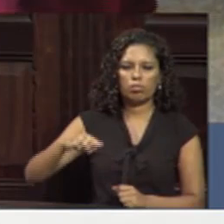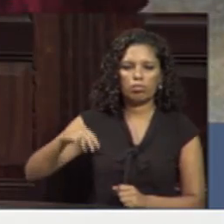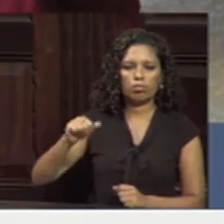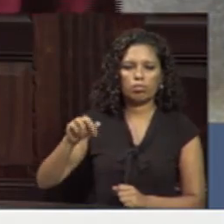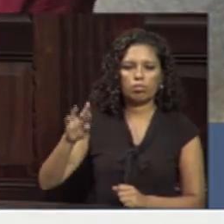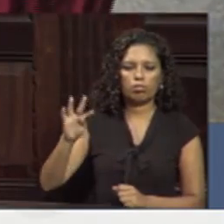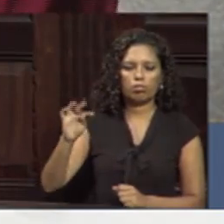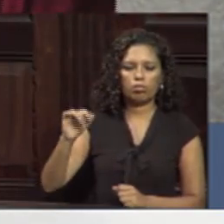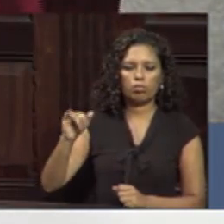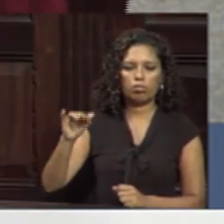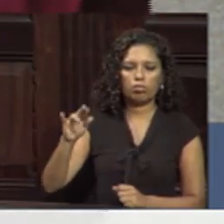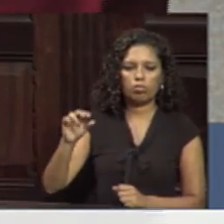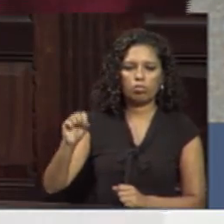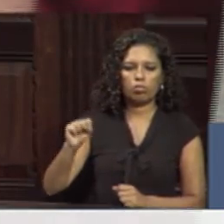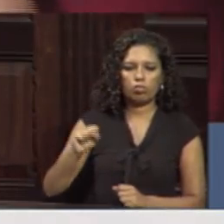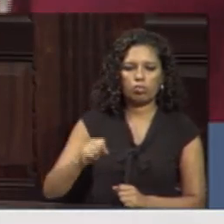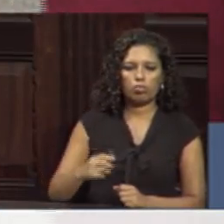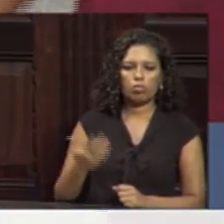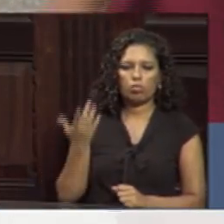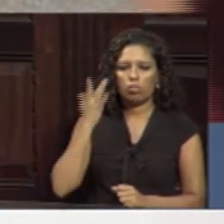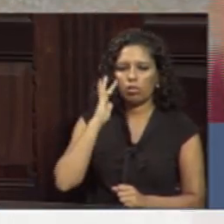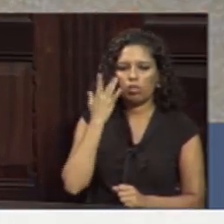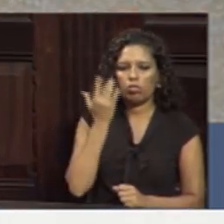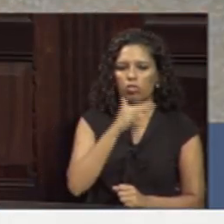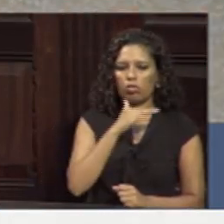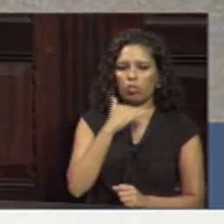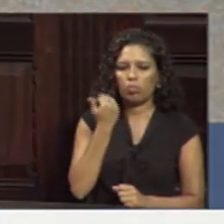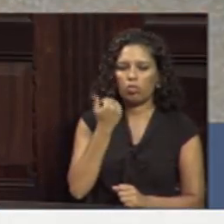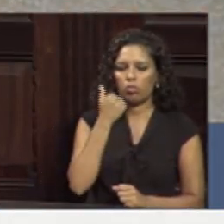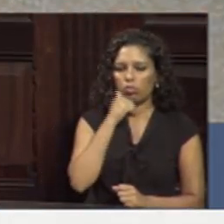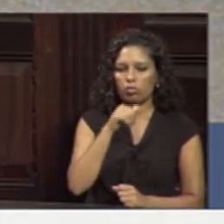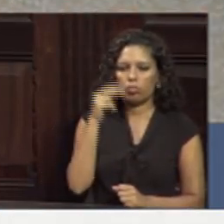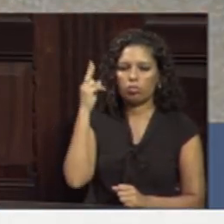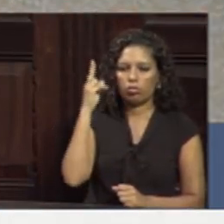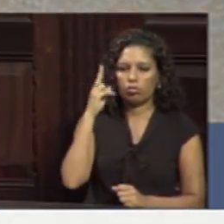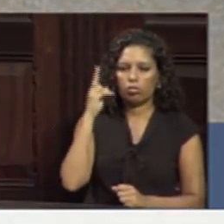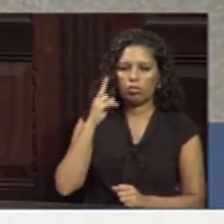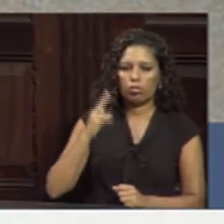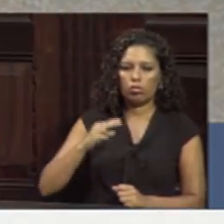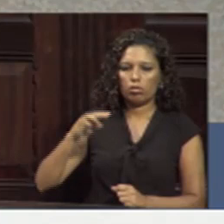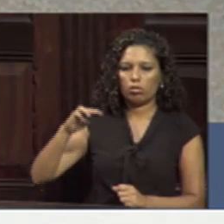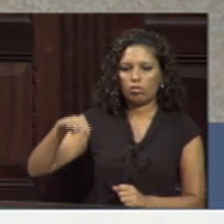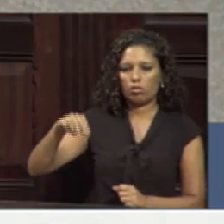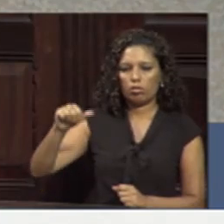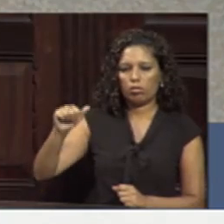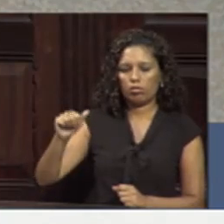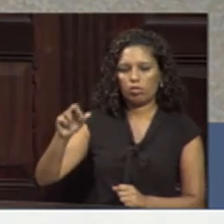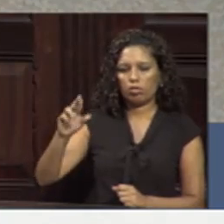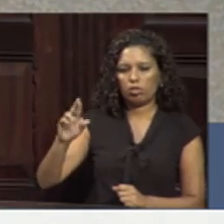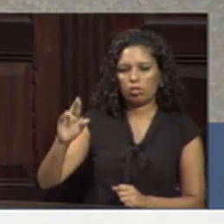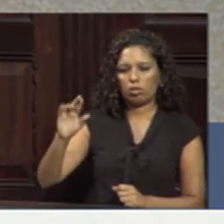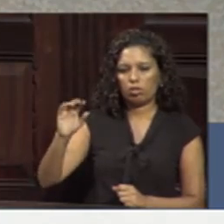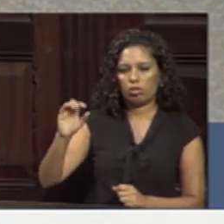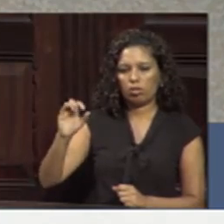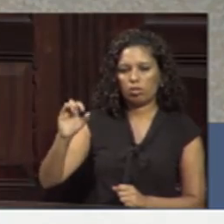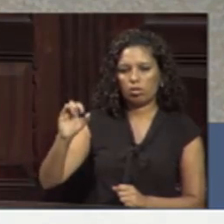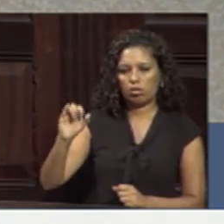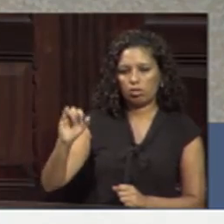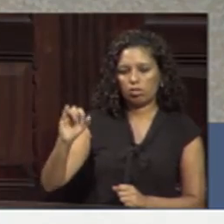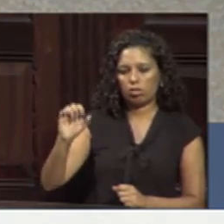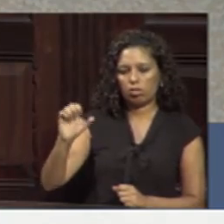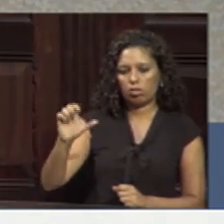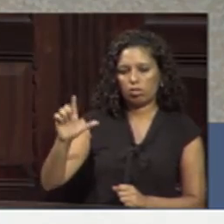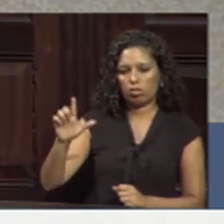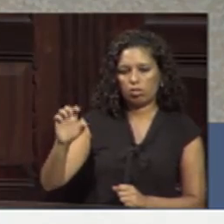Ciliano, acho que a morte da Marielle e do motorista Anderson foi um verdadeiro absurdo, um crime que tem que